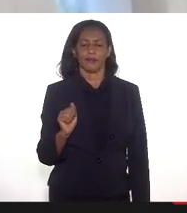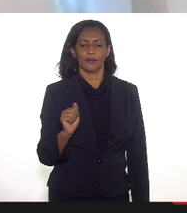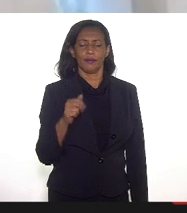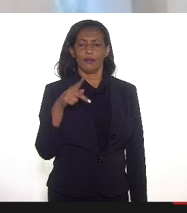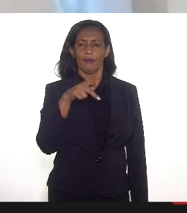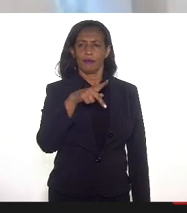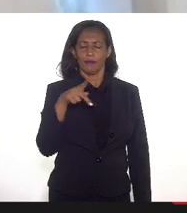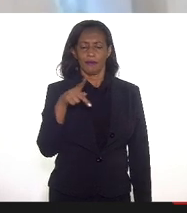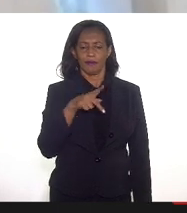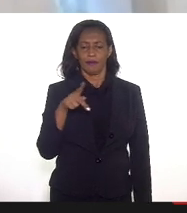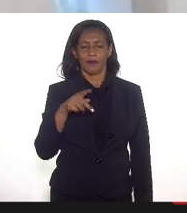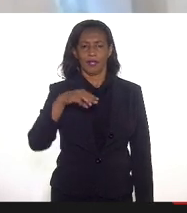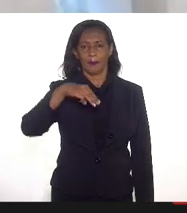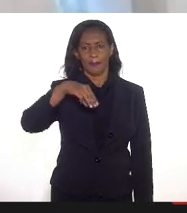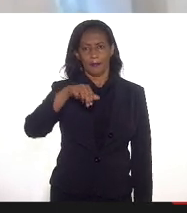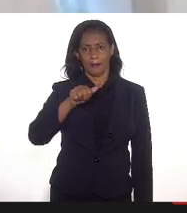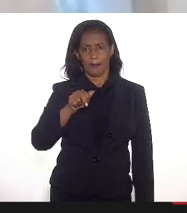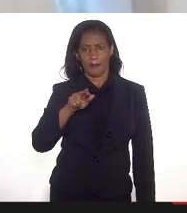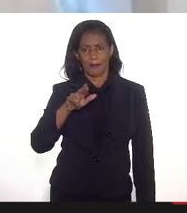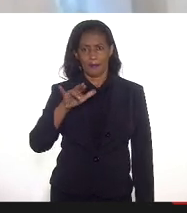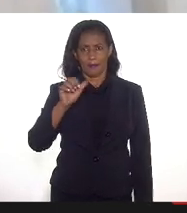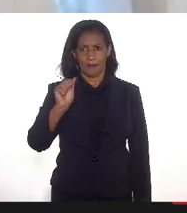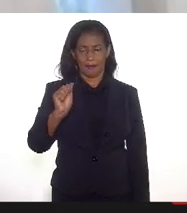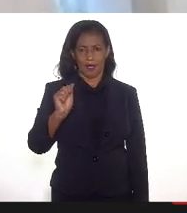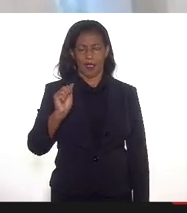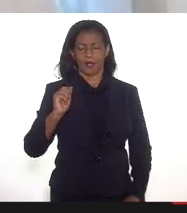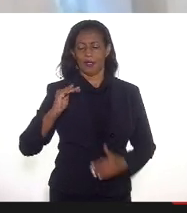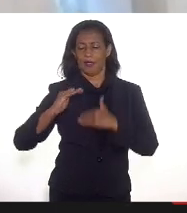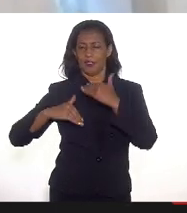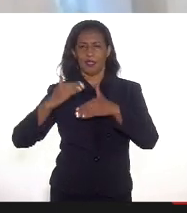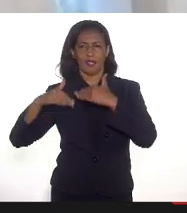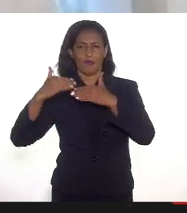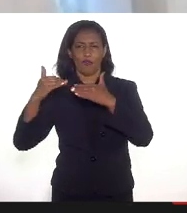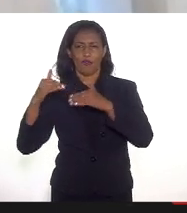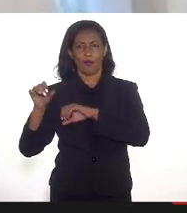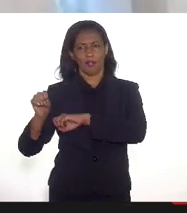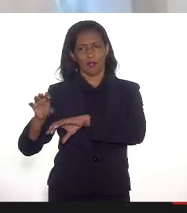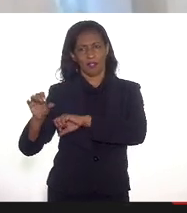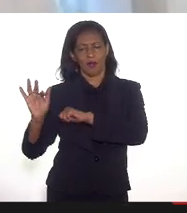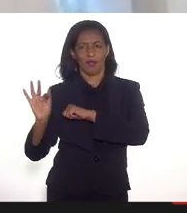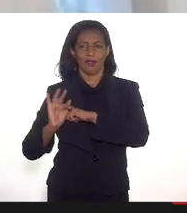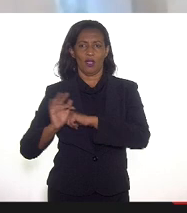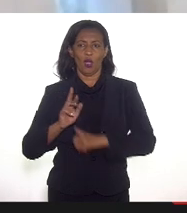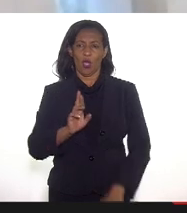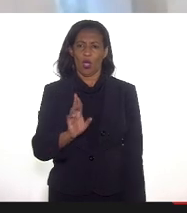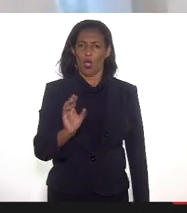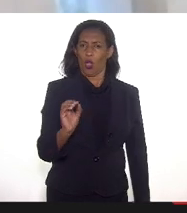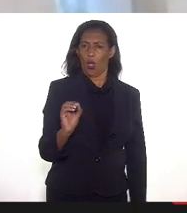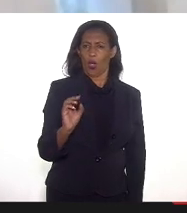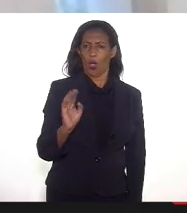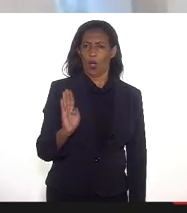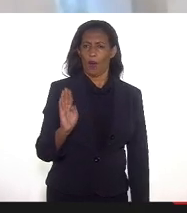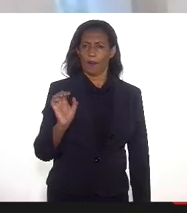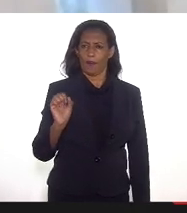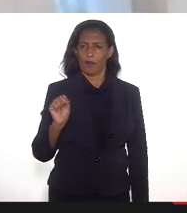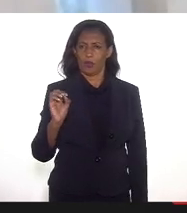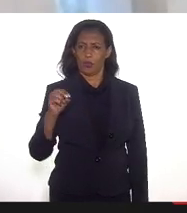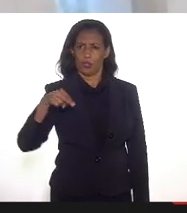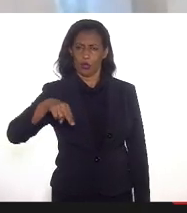a professora Márcia Farinaso, diretora de desenvolvimento de educação básica e técnica, o Robson, toda a nossa equipe aqui